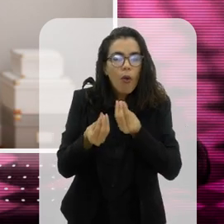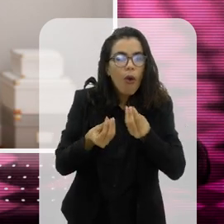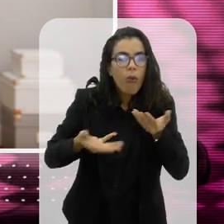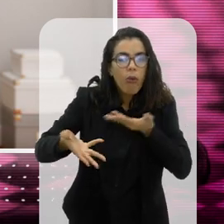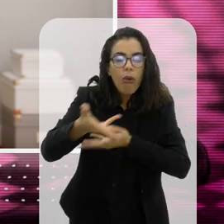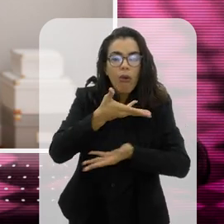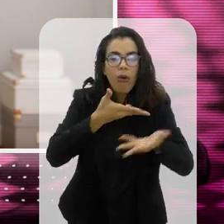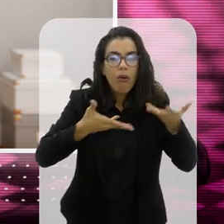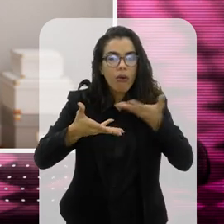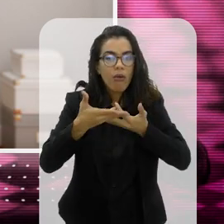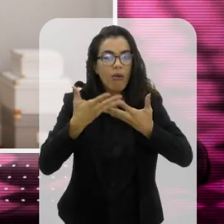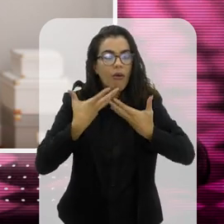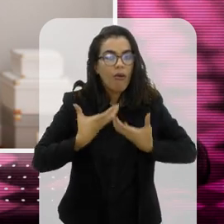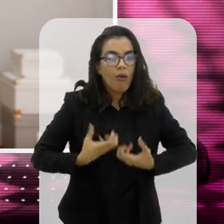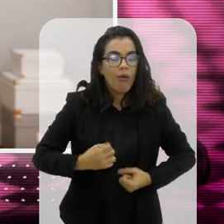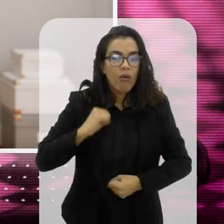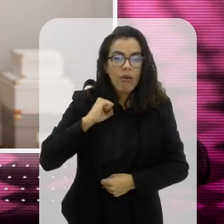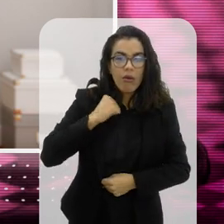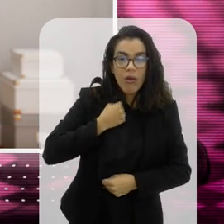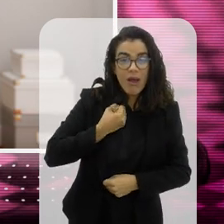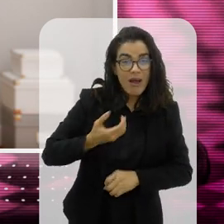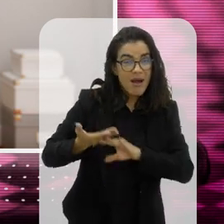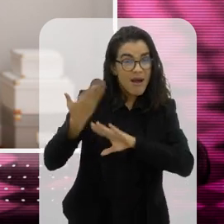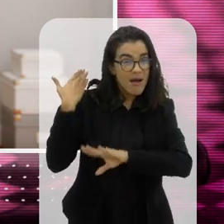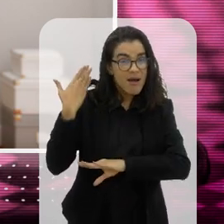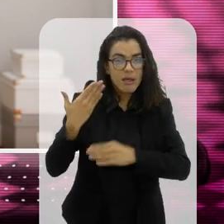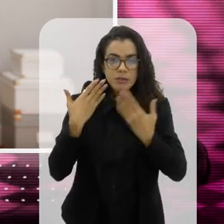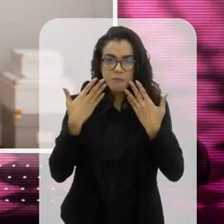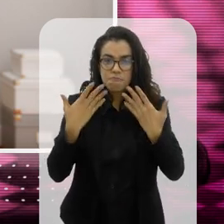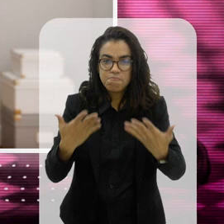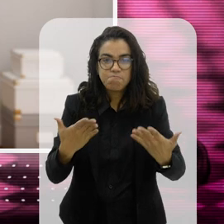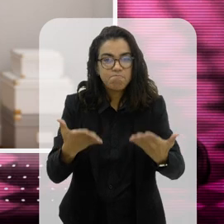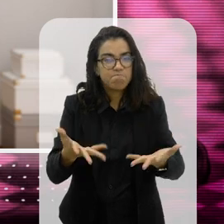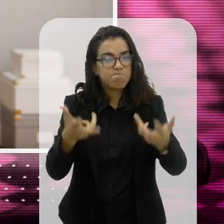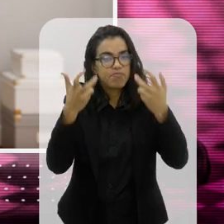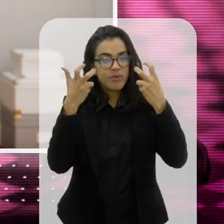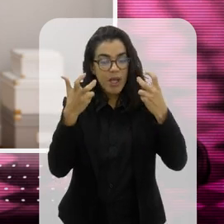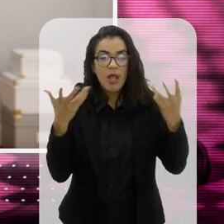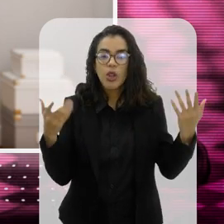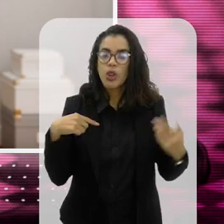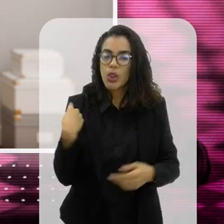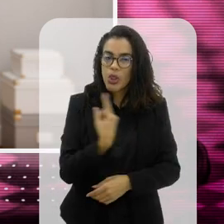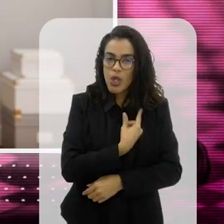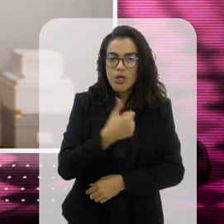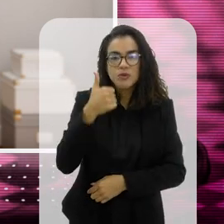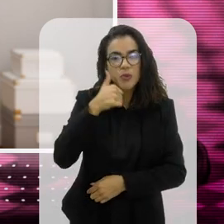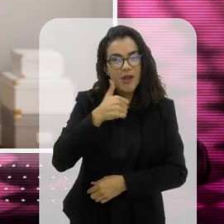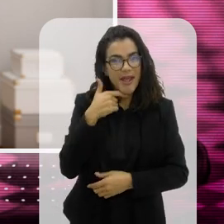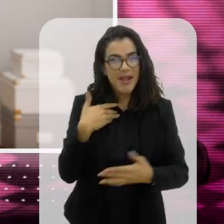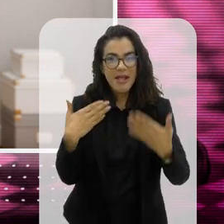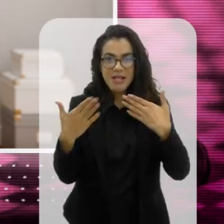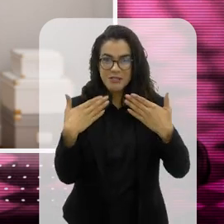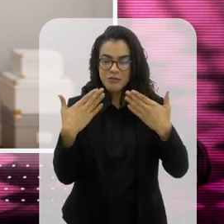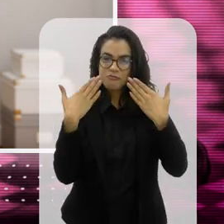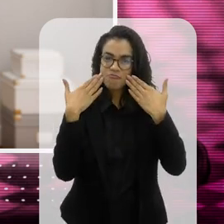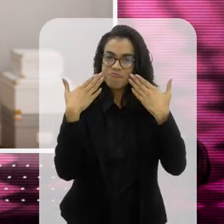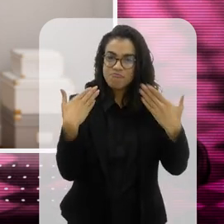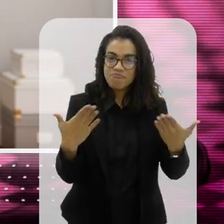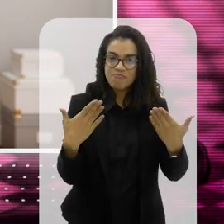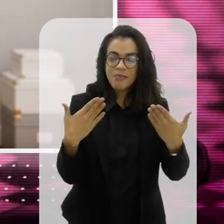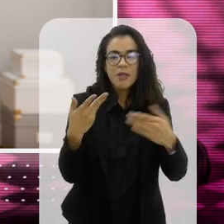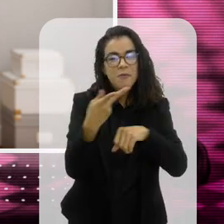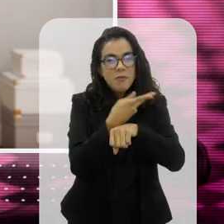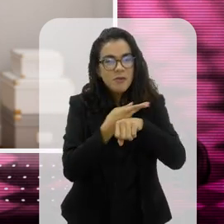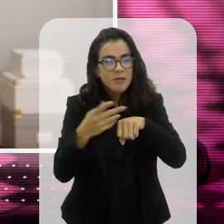com a exaustão? Se antes o desabafo não era expressado, hoje nós mulheres trazemos o assunto à tona